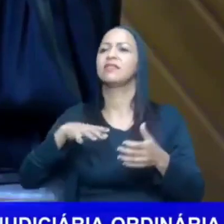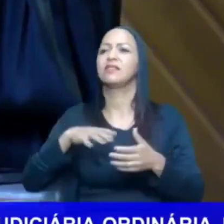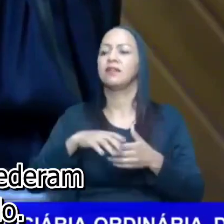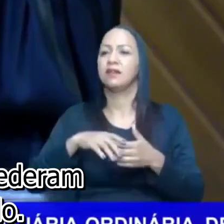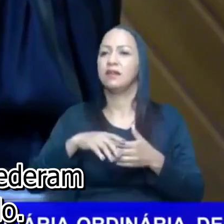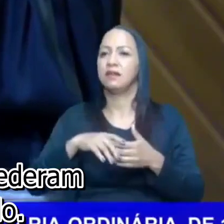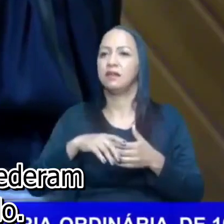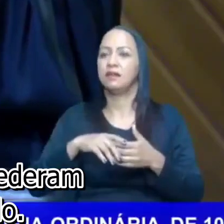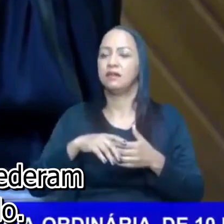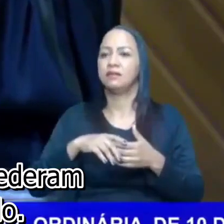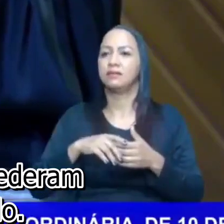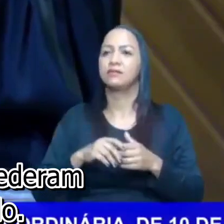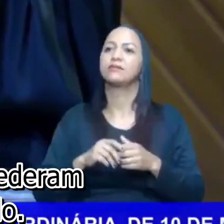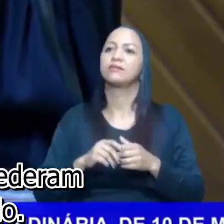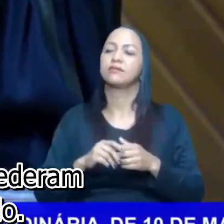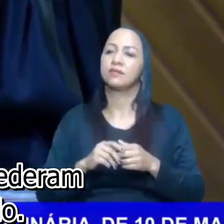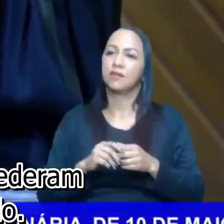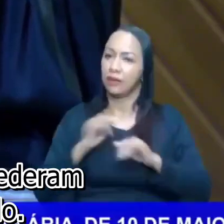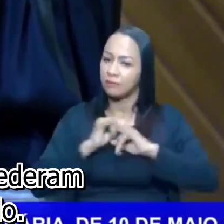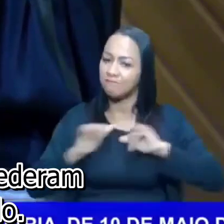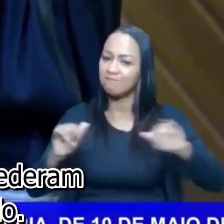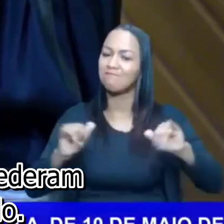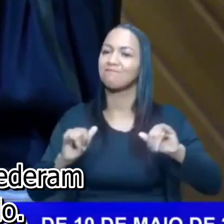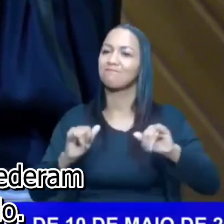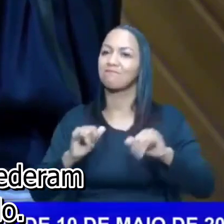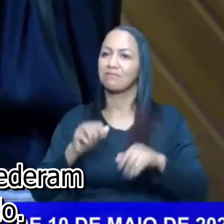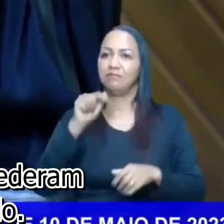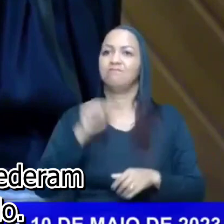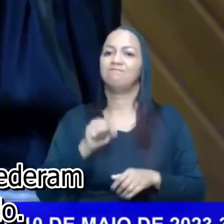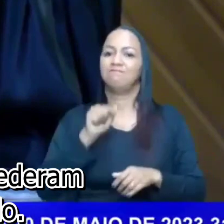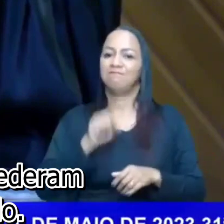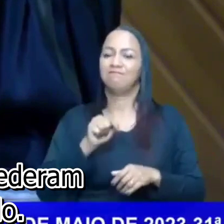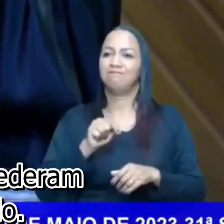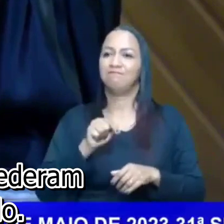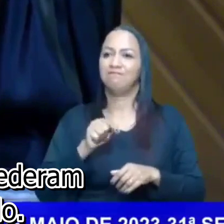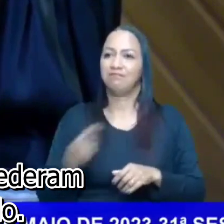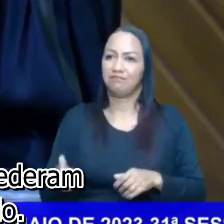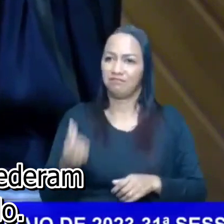modo a evidenciar que estes, de fato,